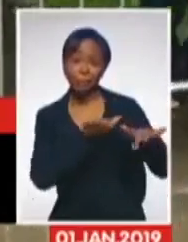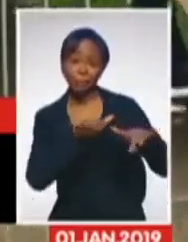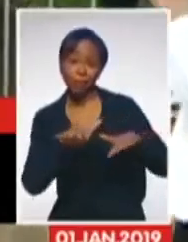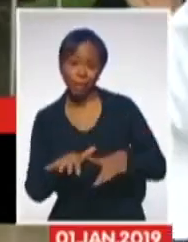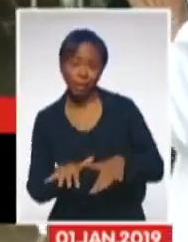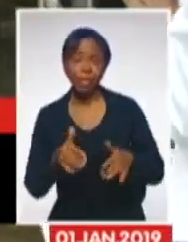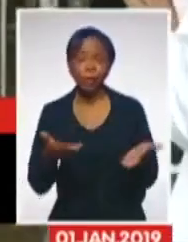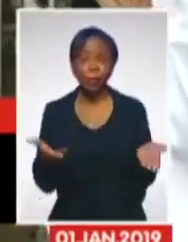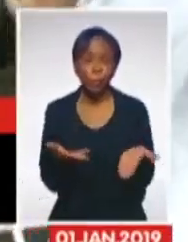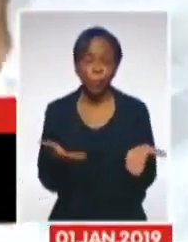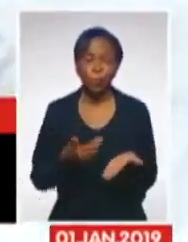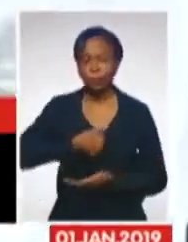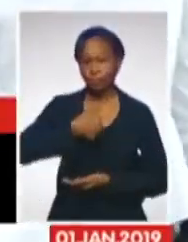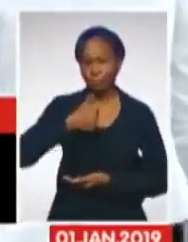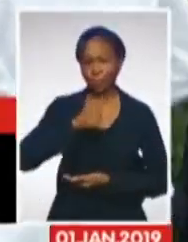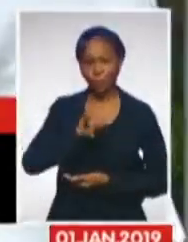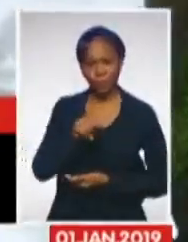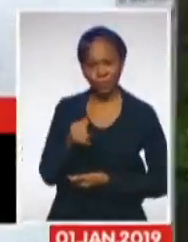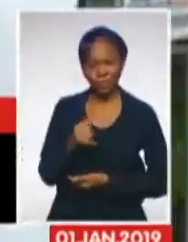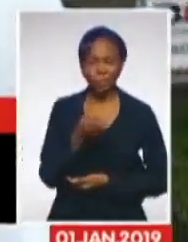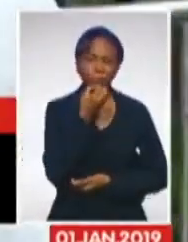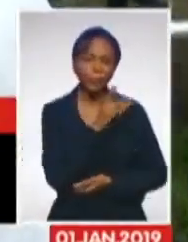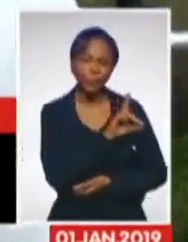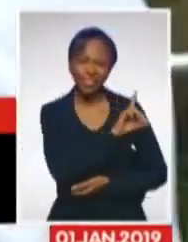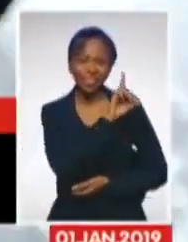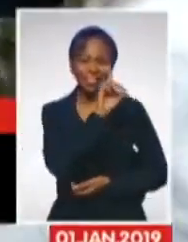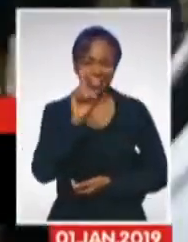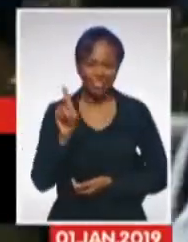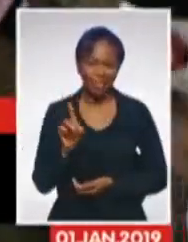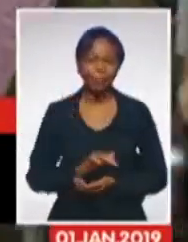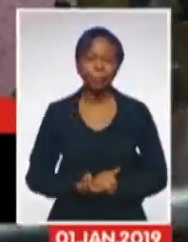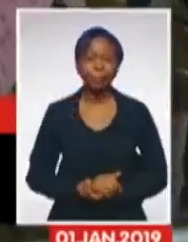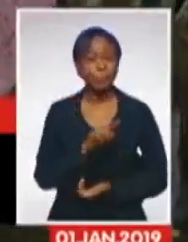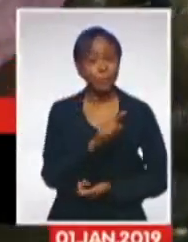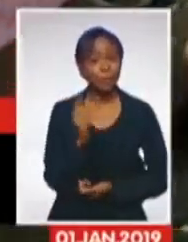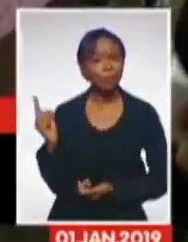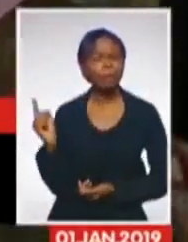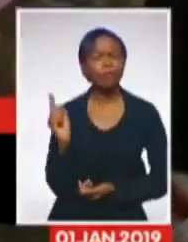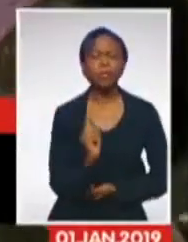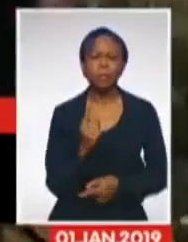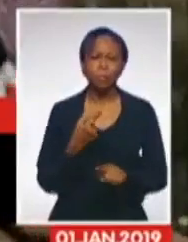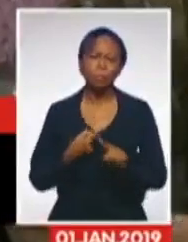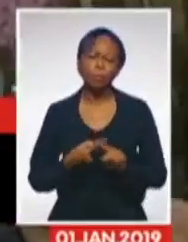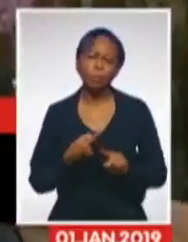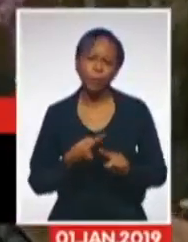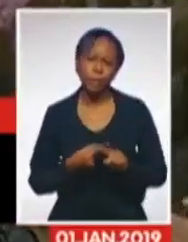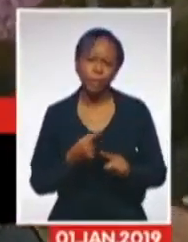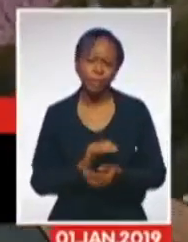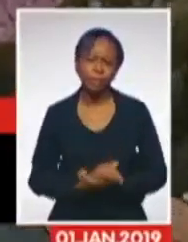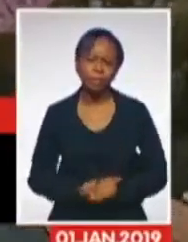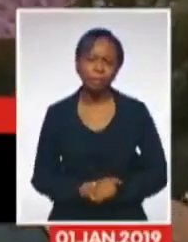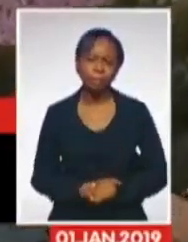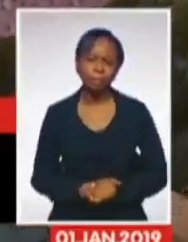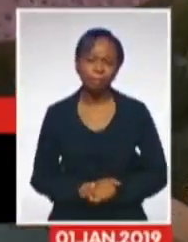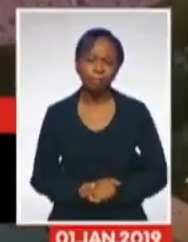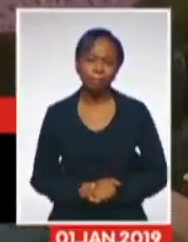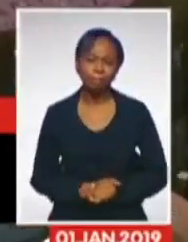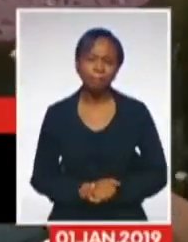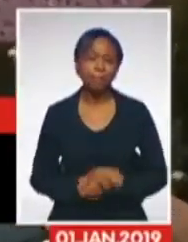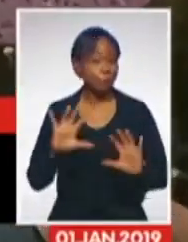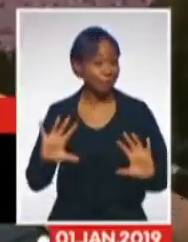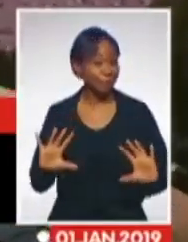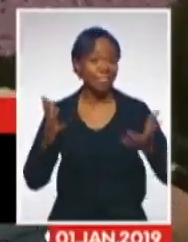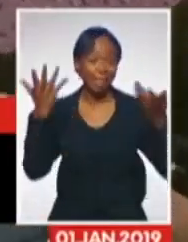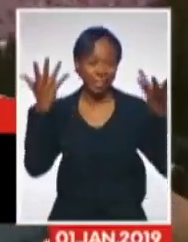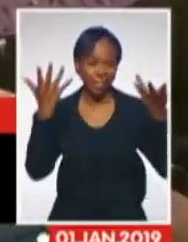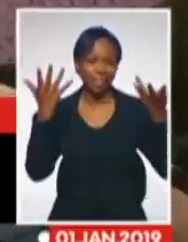de janeiro para... Bom dia! A senhora veio aqui por quê, minha senhora? Ué, festejar